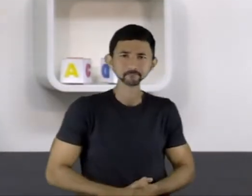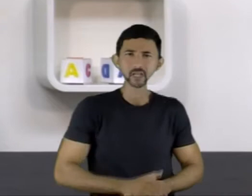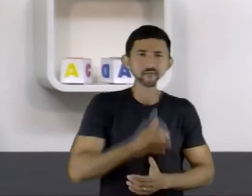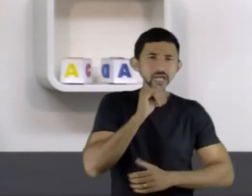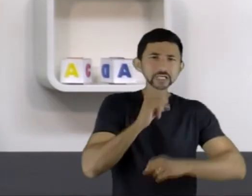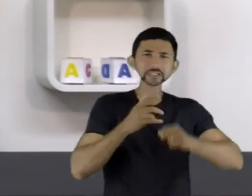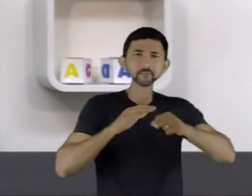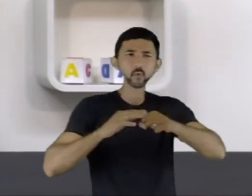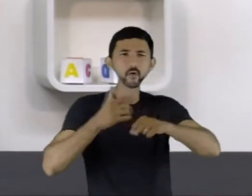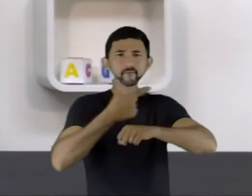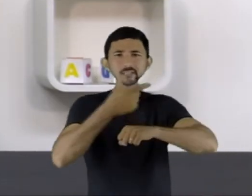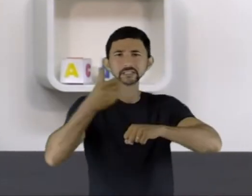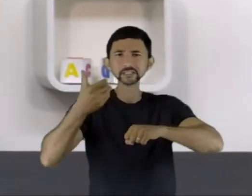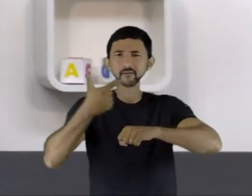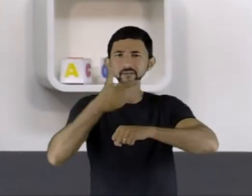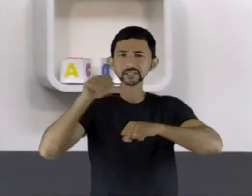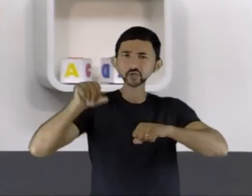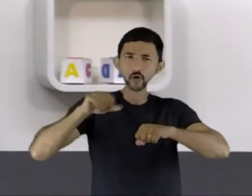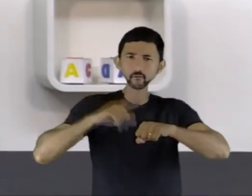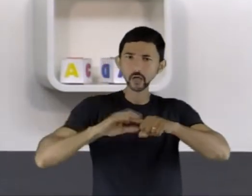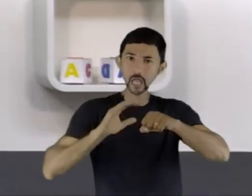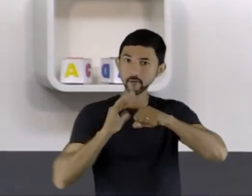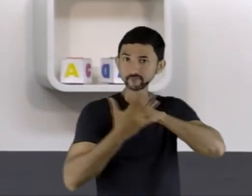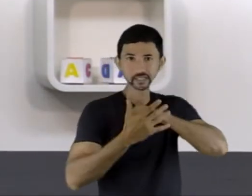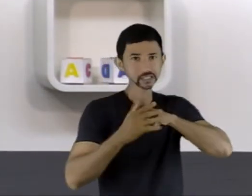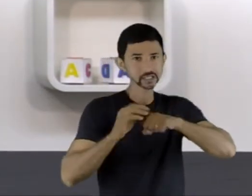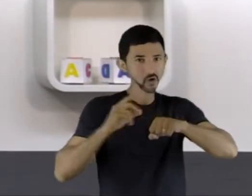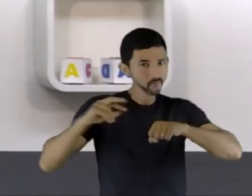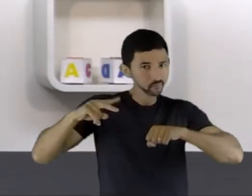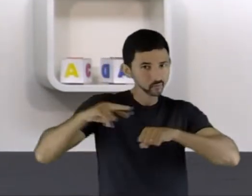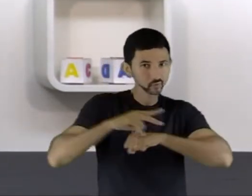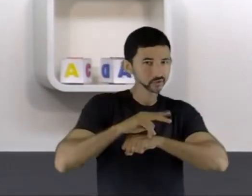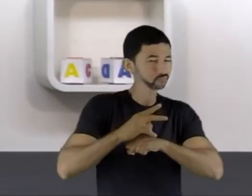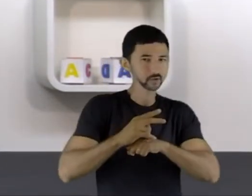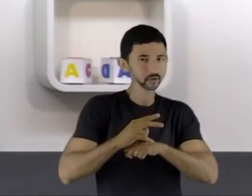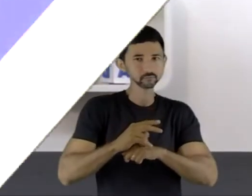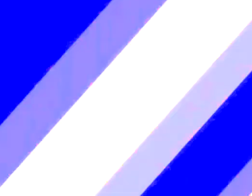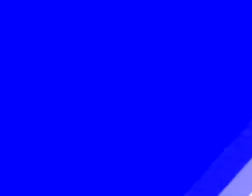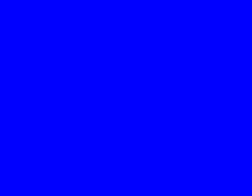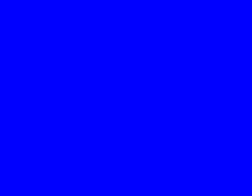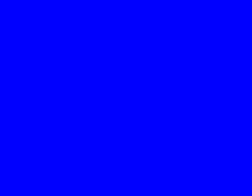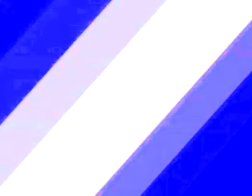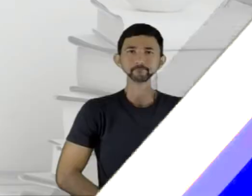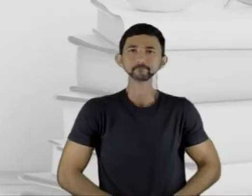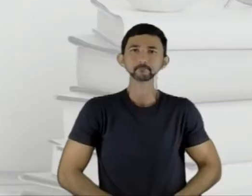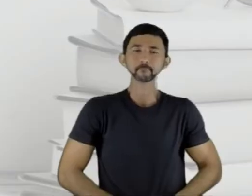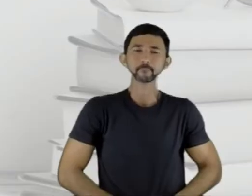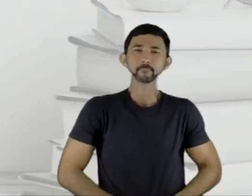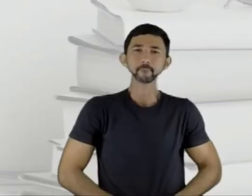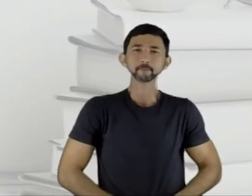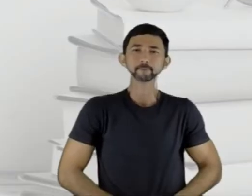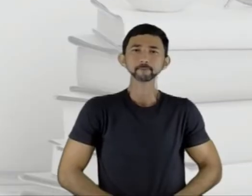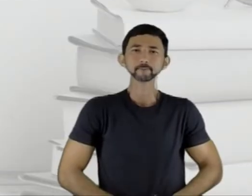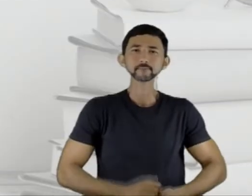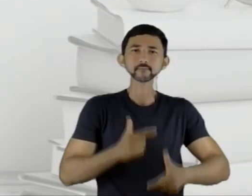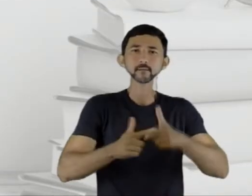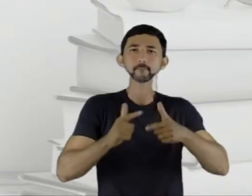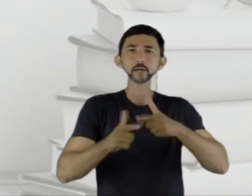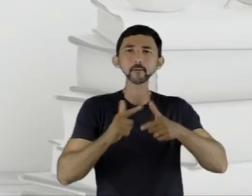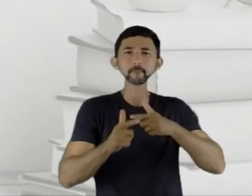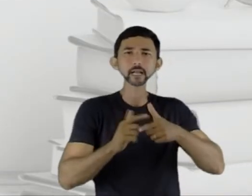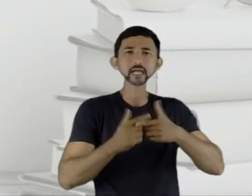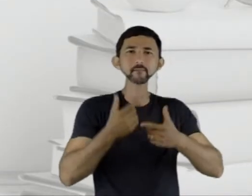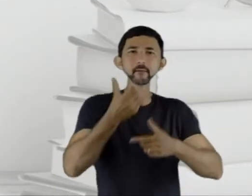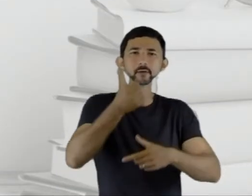mas abalou o mundo capitalista de uma forma muito devastadora, tá bom? A crise de 29 foi uma